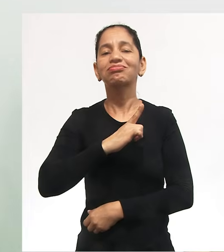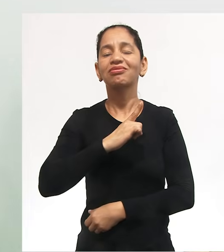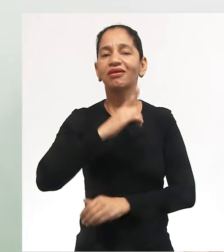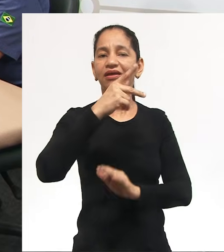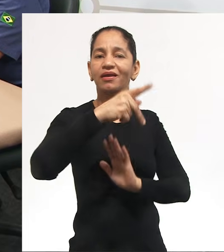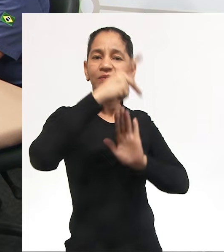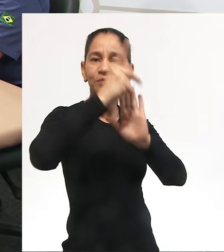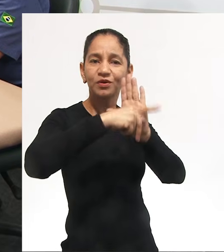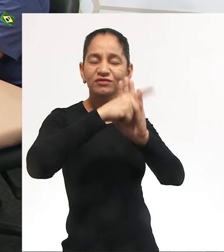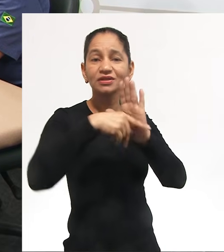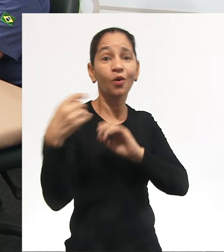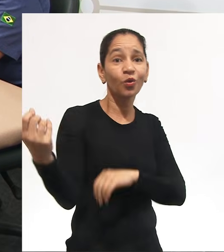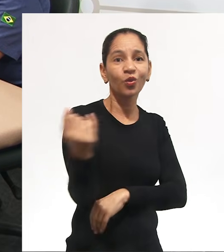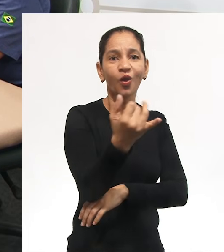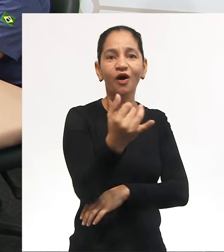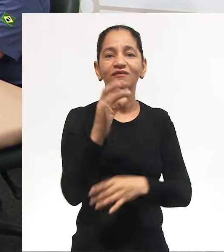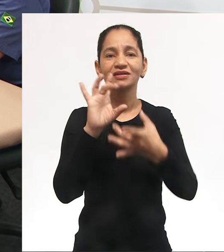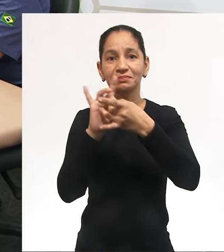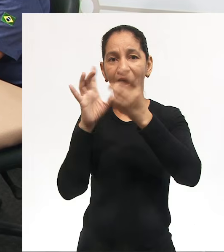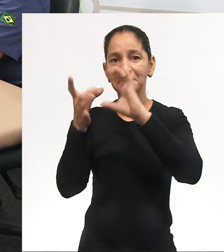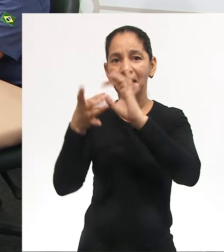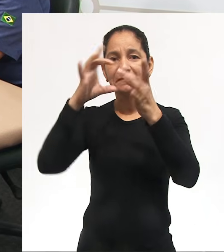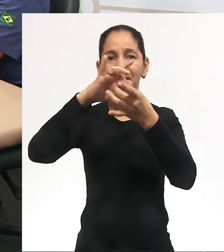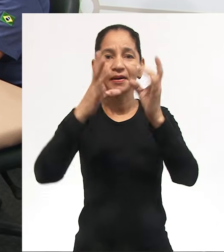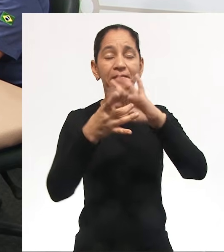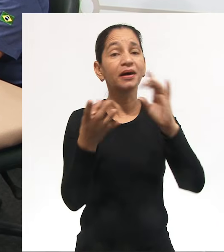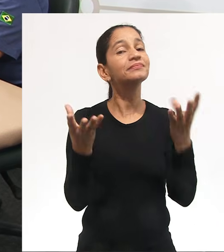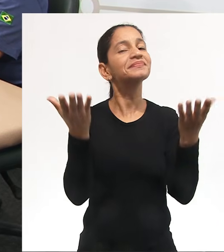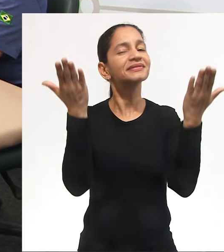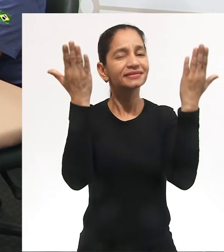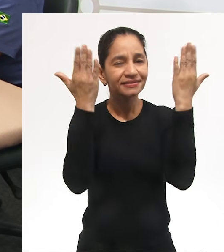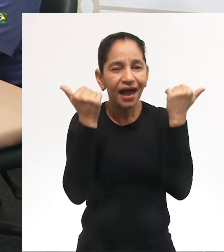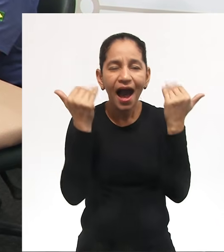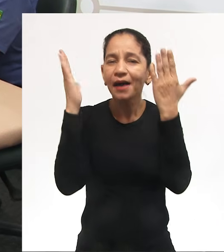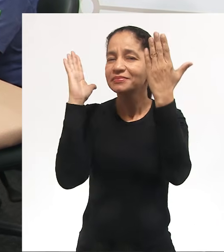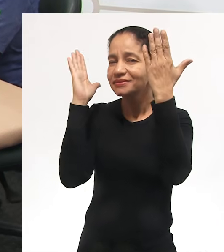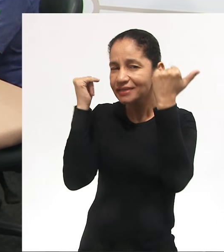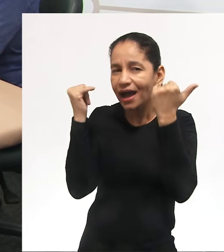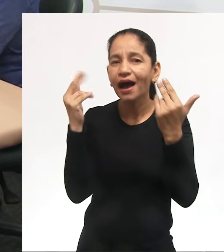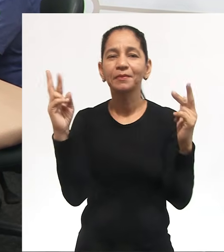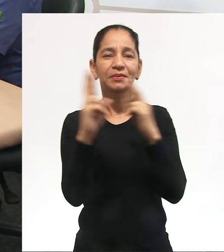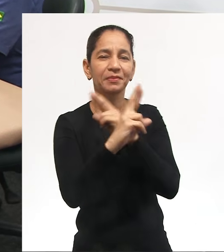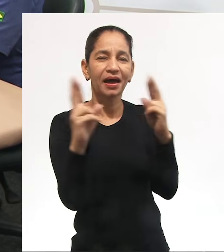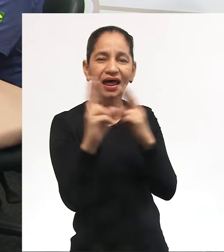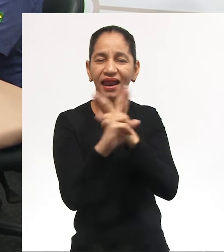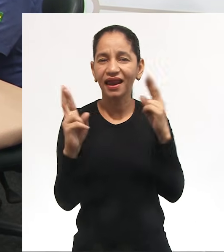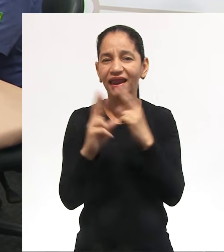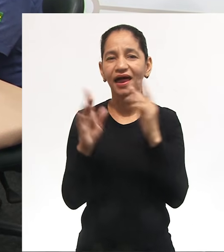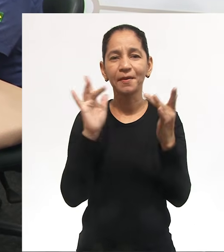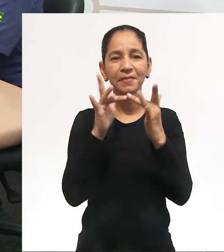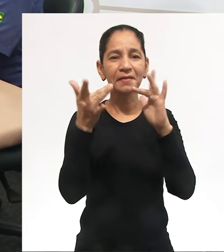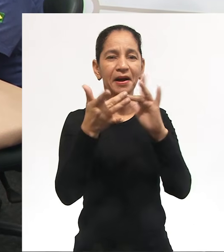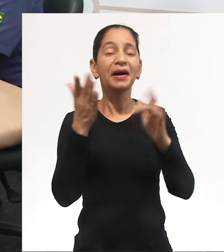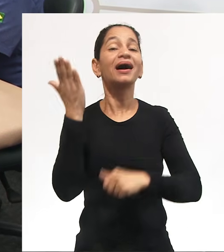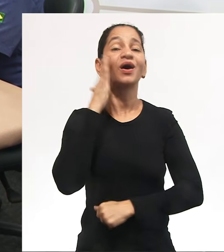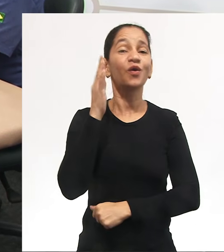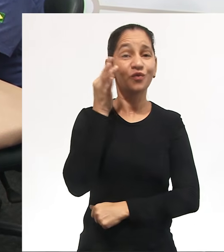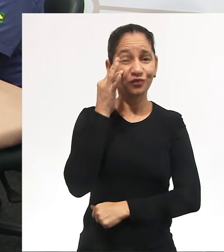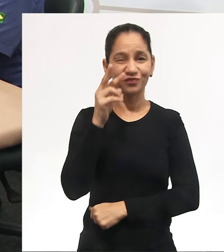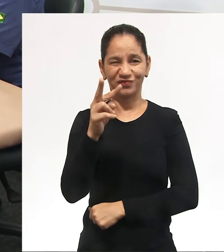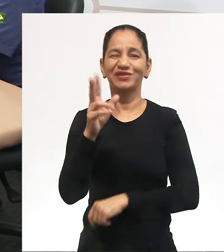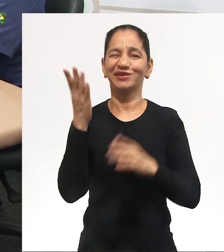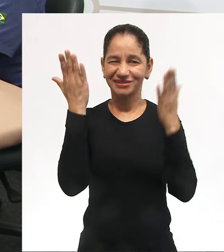os próximos projetos, as novas conexões que você pretende? Sei que está fazendo várias aí, inclusive que socializando aqui no